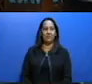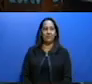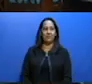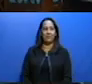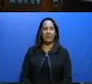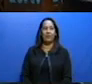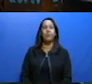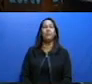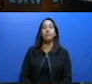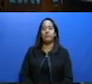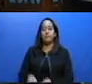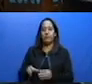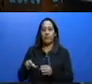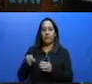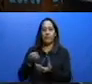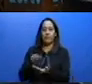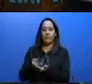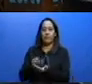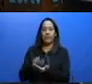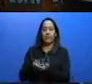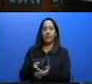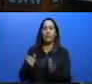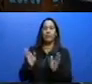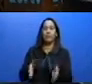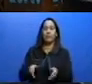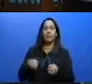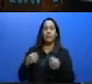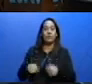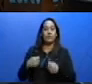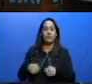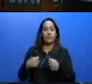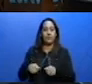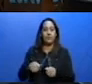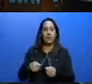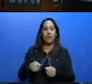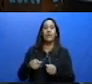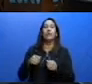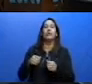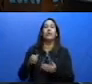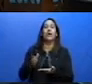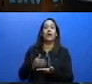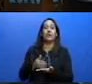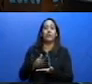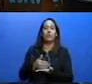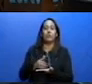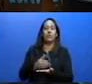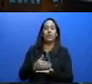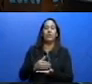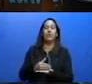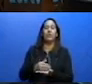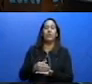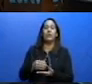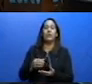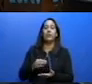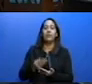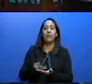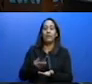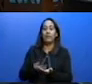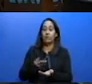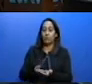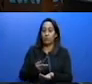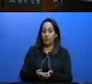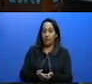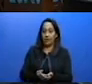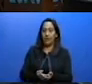parabéns. E para a aula de hoje, nós vamos precisar da nossa apostila de ciências para estudar sobre